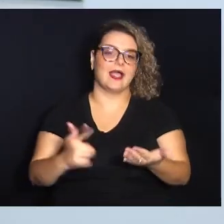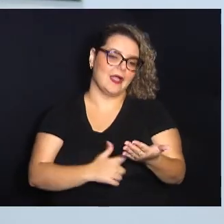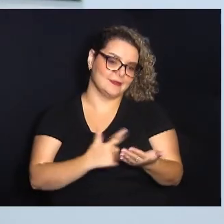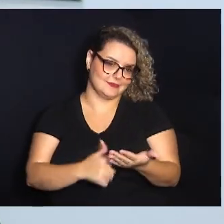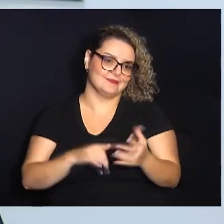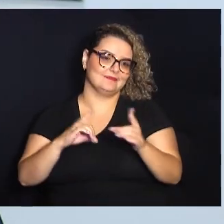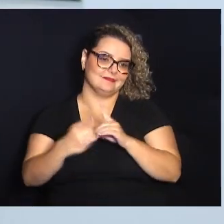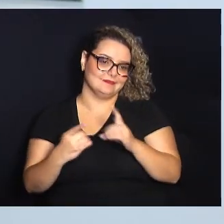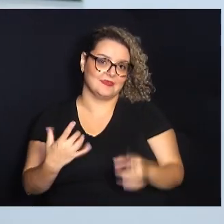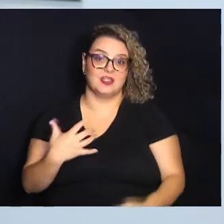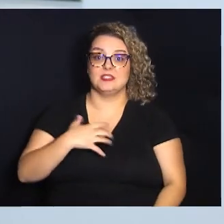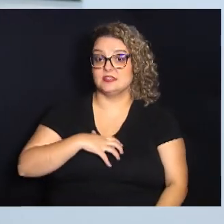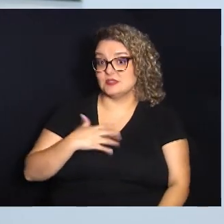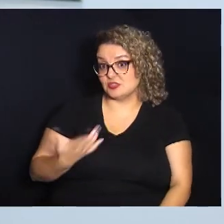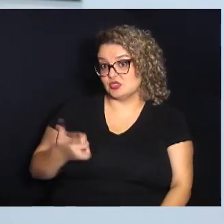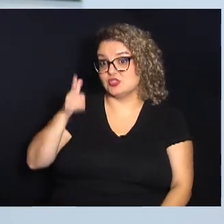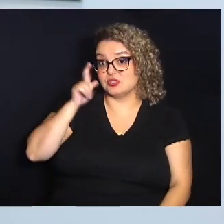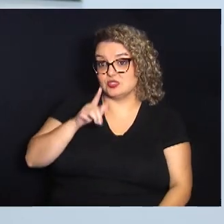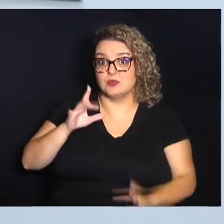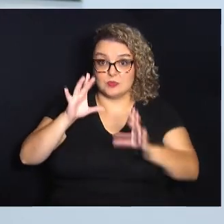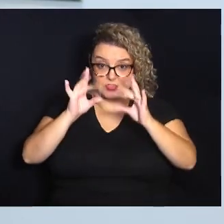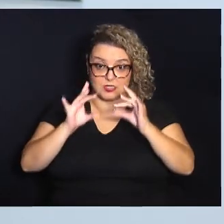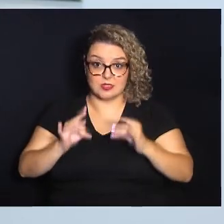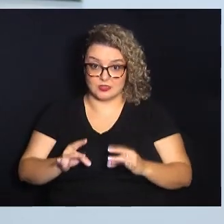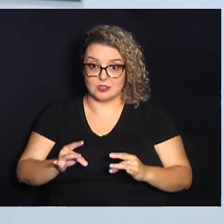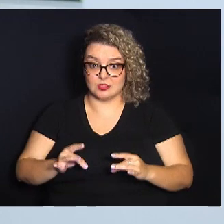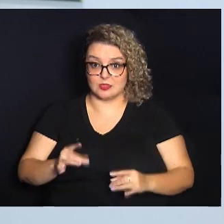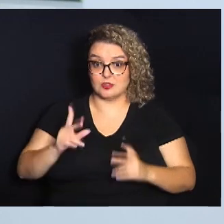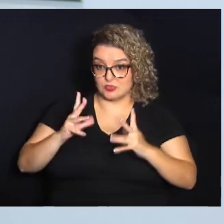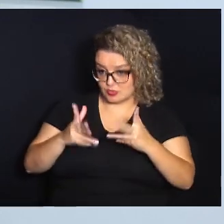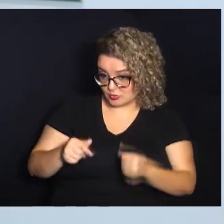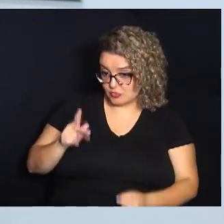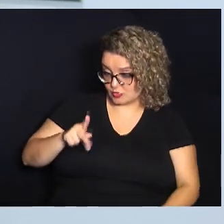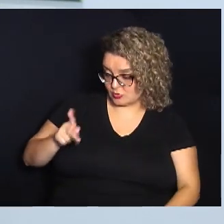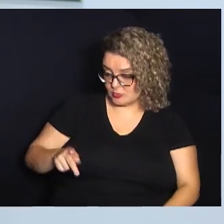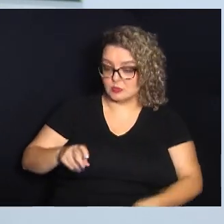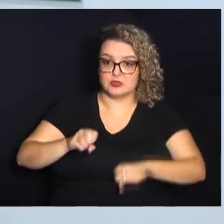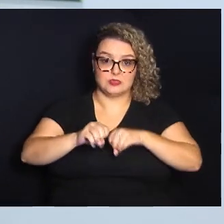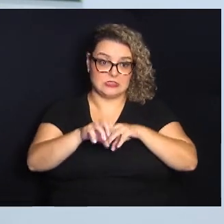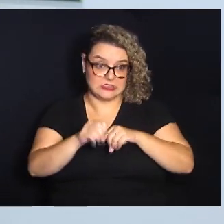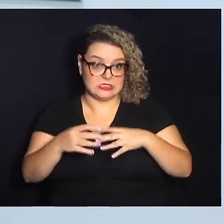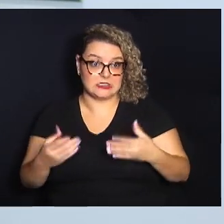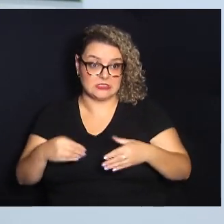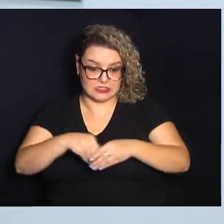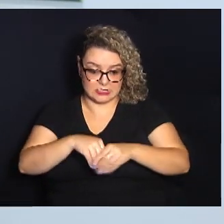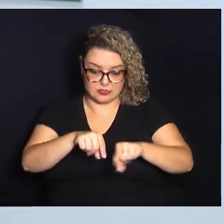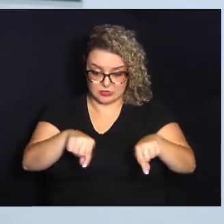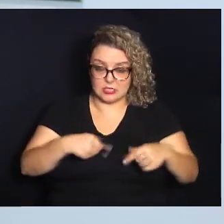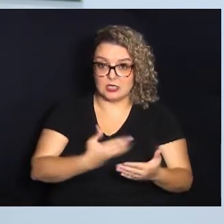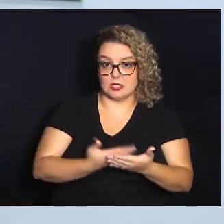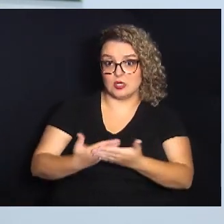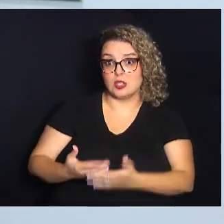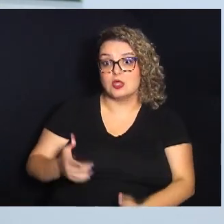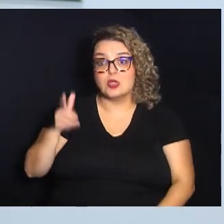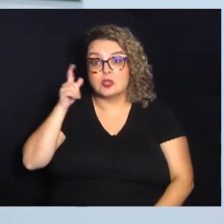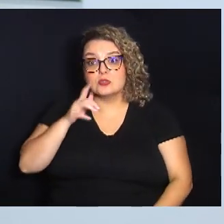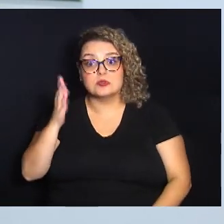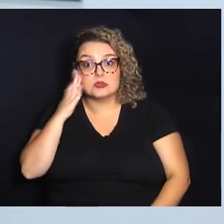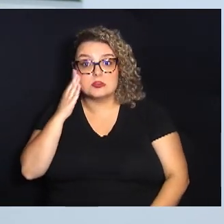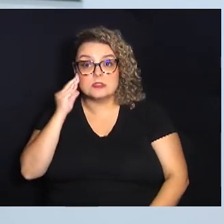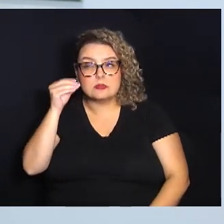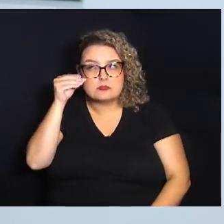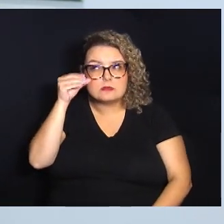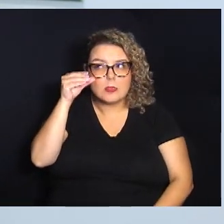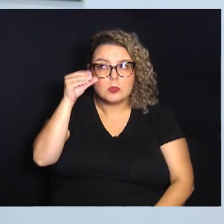livro didático ele é essa maneira da gente conseguir aprofundar aquilo que o professor fala na sala de aula e a gente conseguir entender